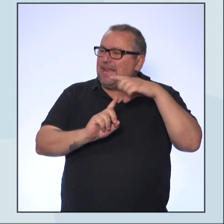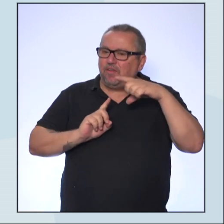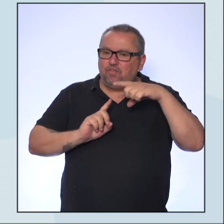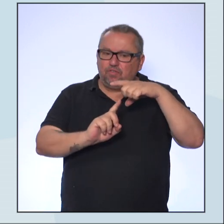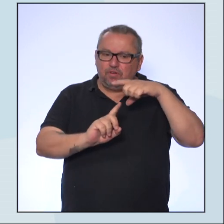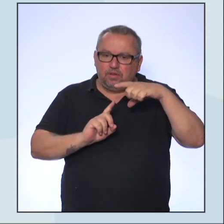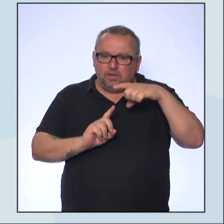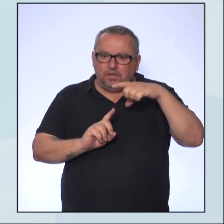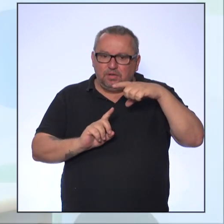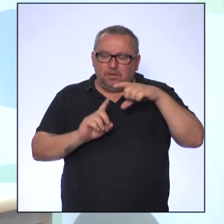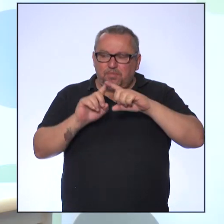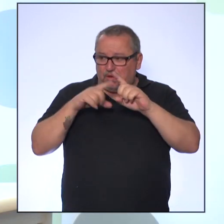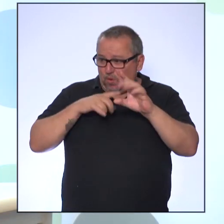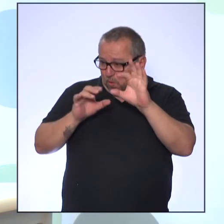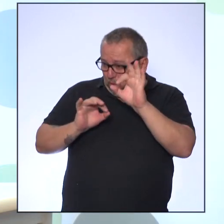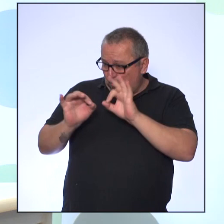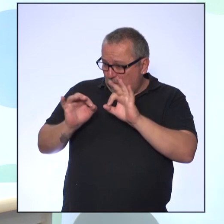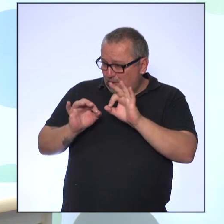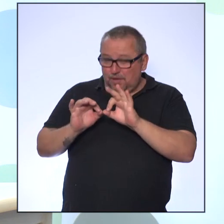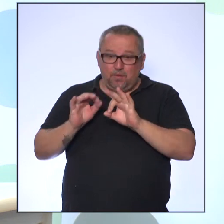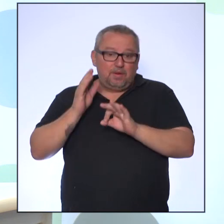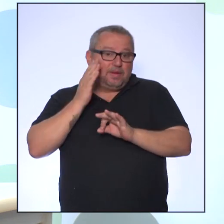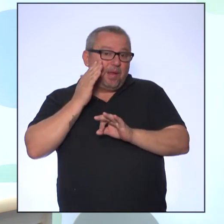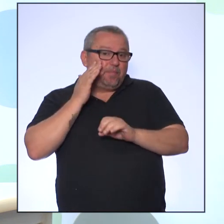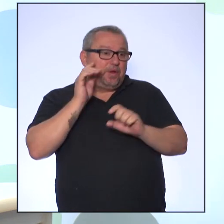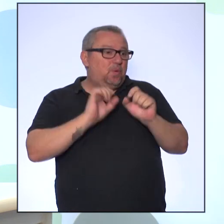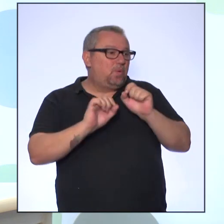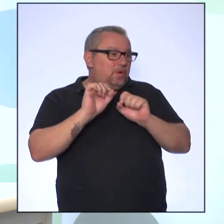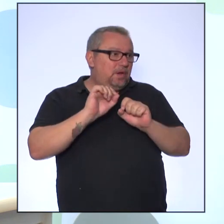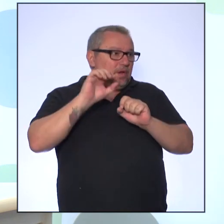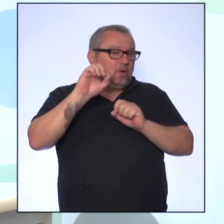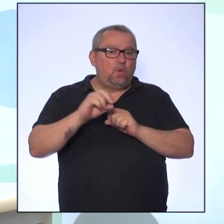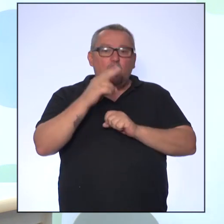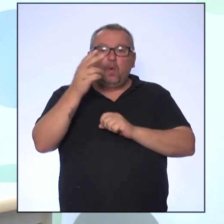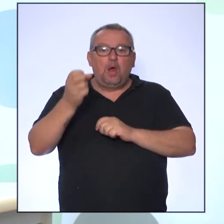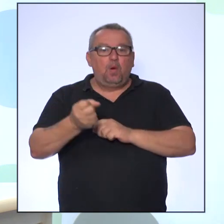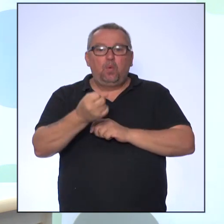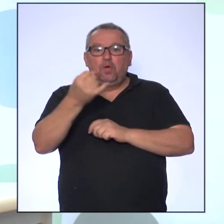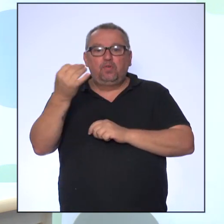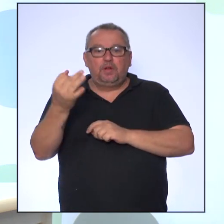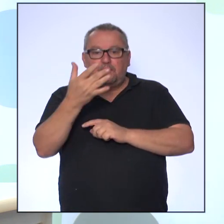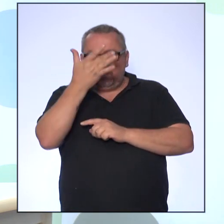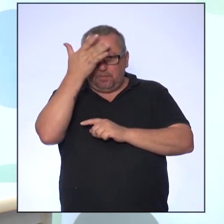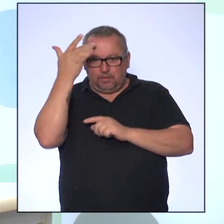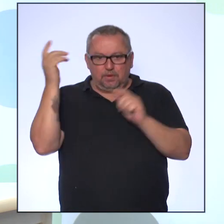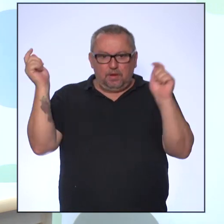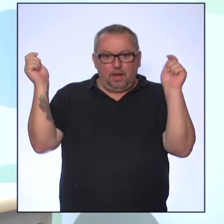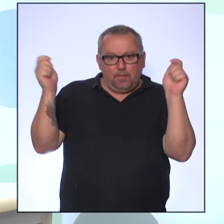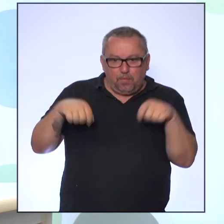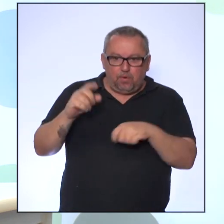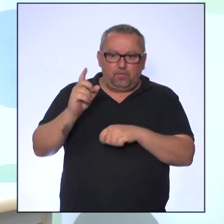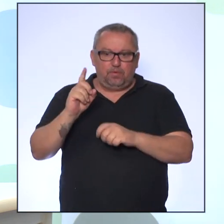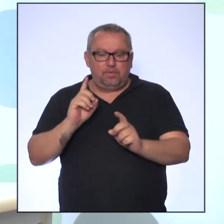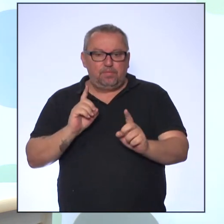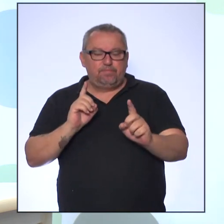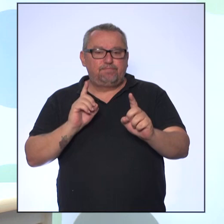só isso, né, Rafa? Não só ter o controle, saber com quem ou a quantidade de pessoas que ela pode ou não atender. Então, por exemplo,